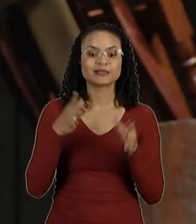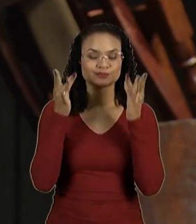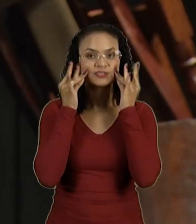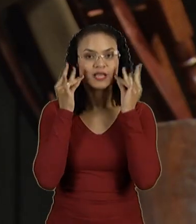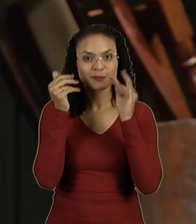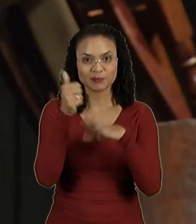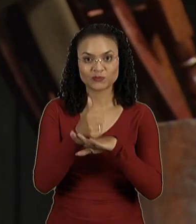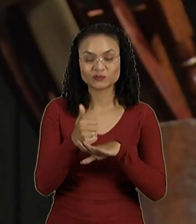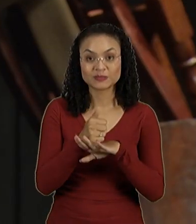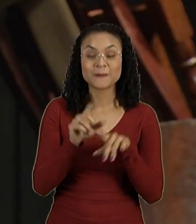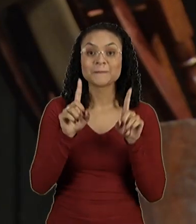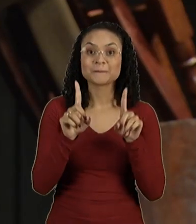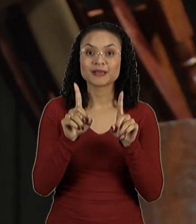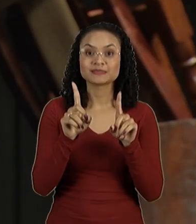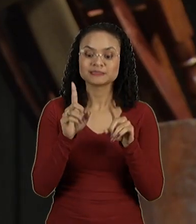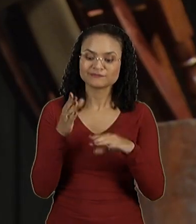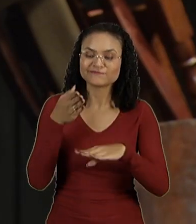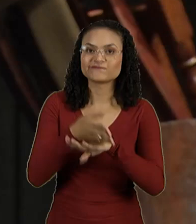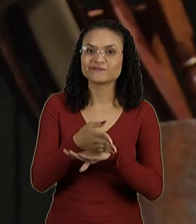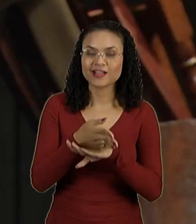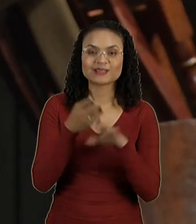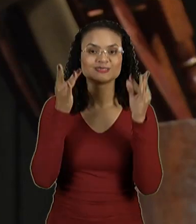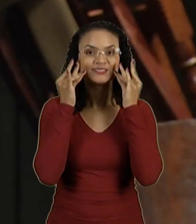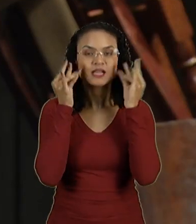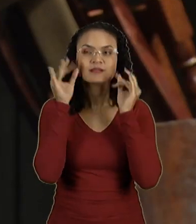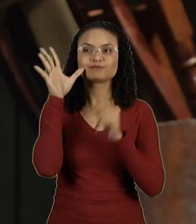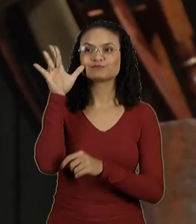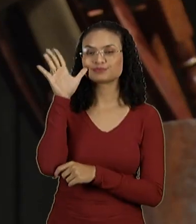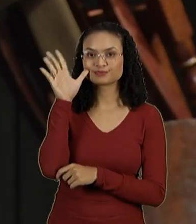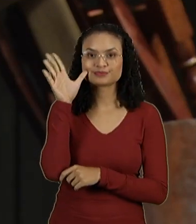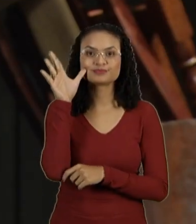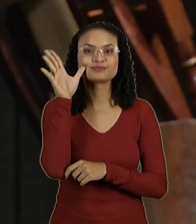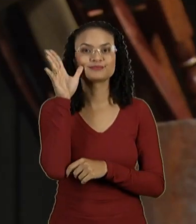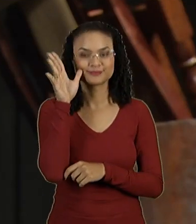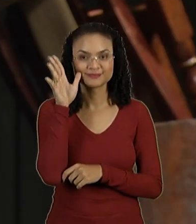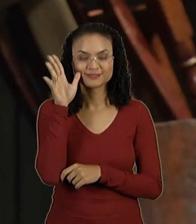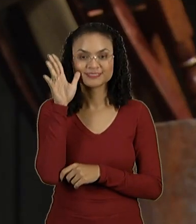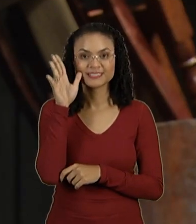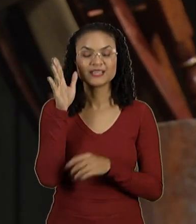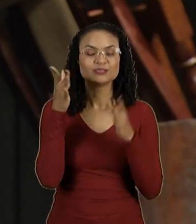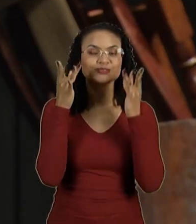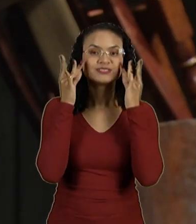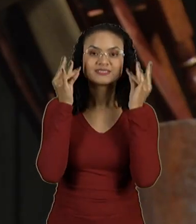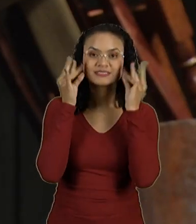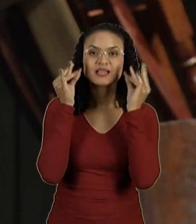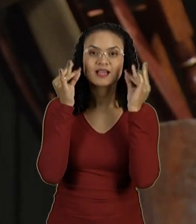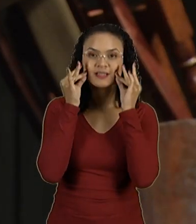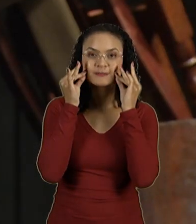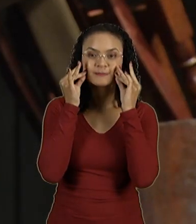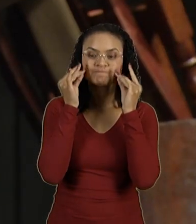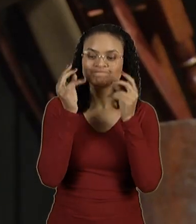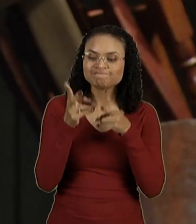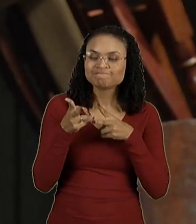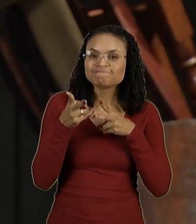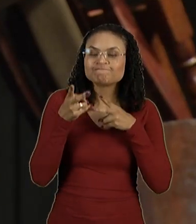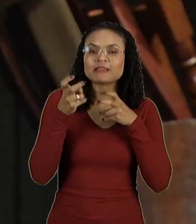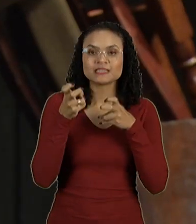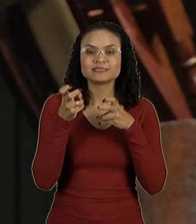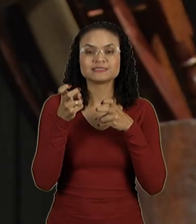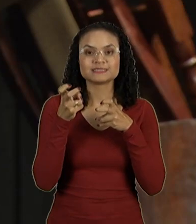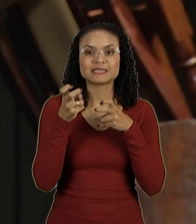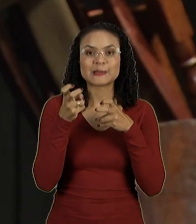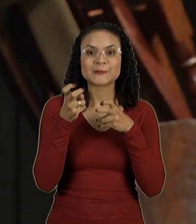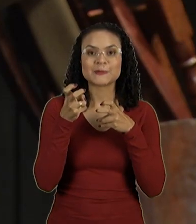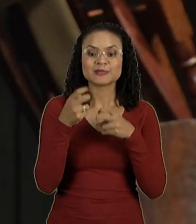trabalhadores do teatro, mas para quem vai ao teatro, para quem consegue assistir teatro, usufruir do teatro, faz a gente